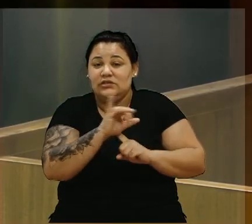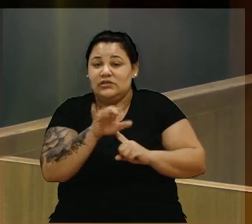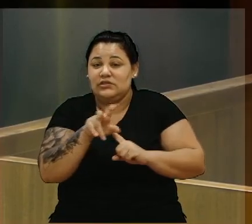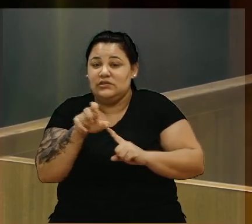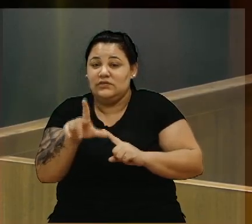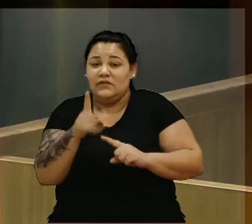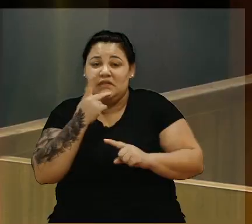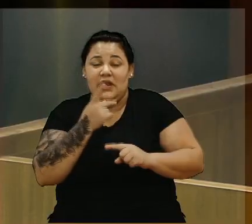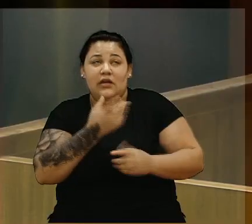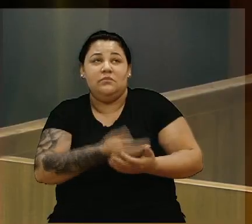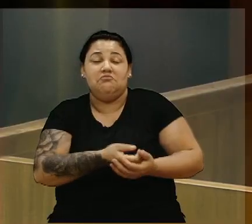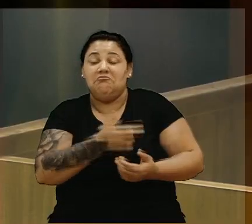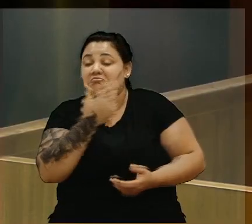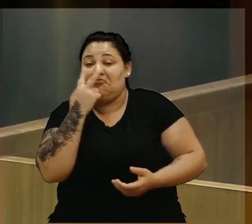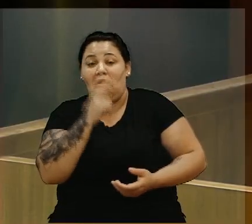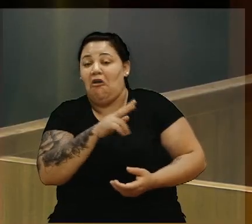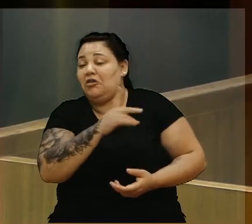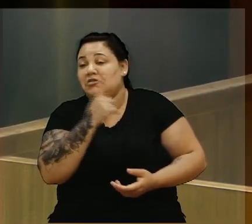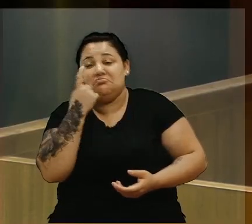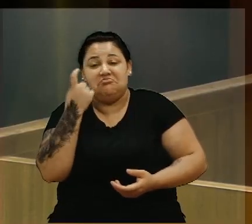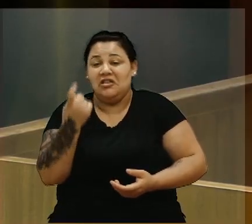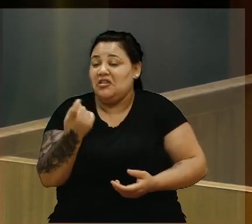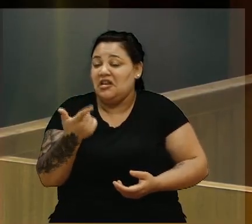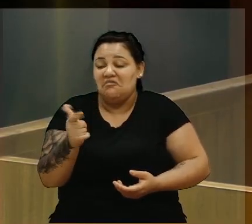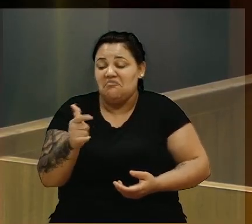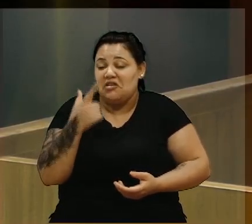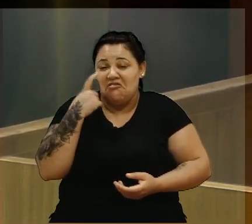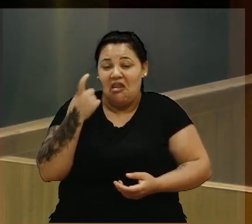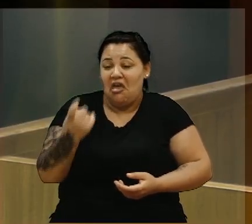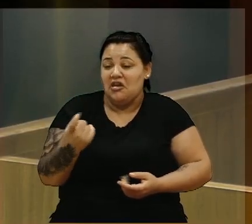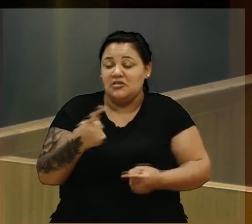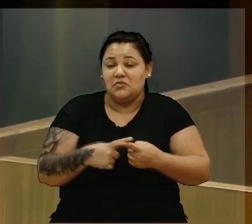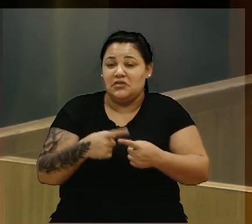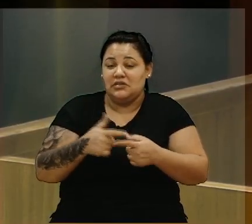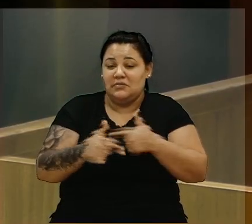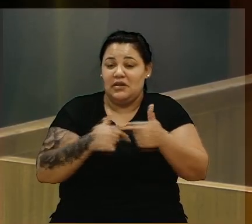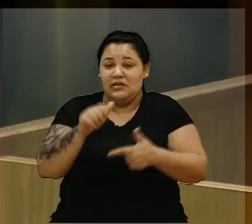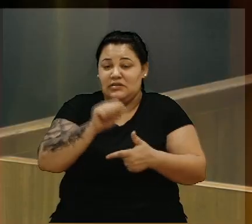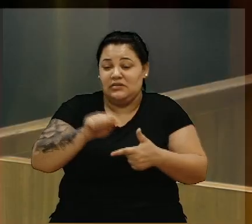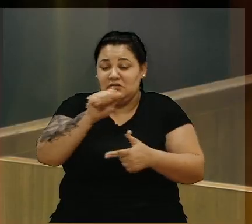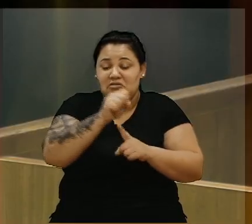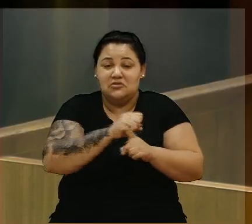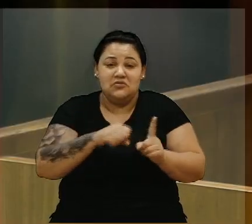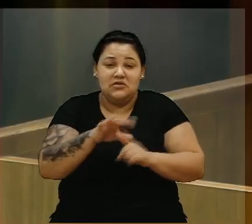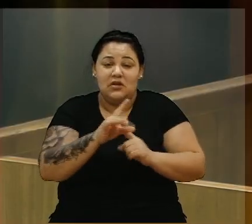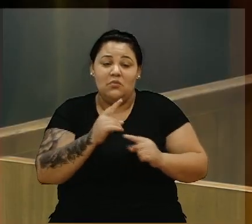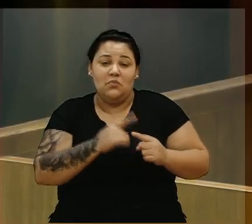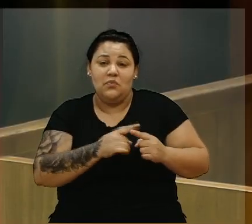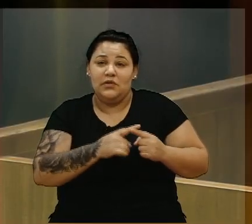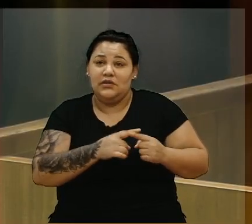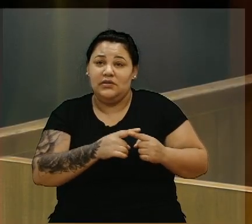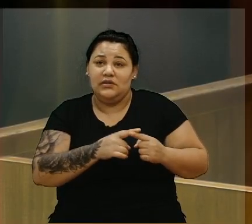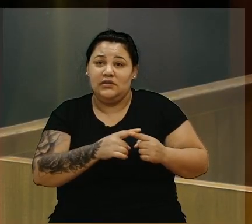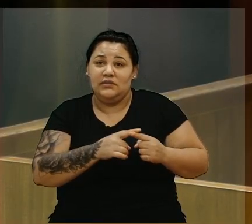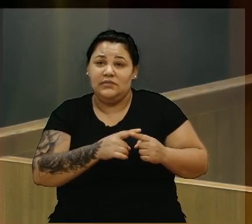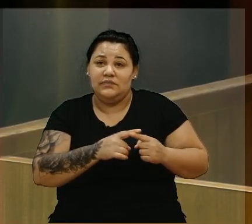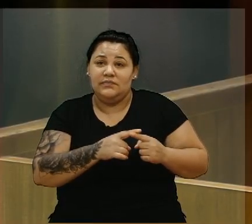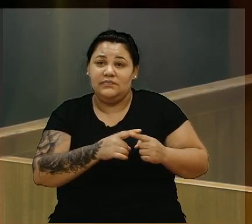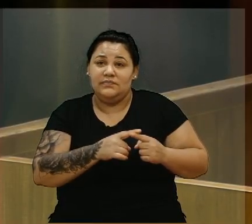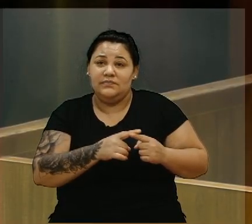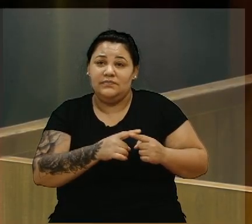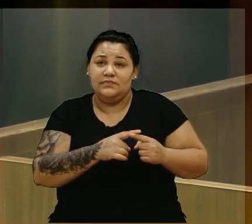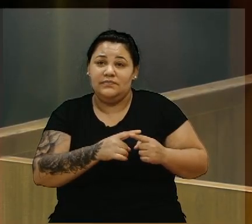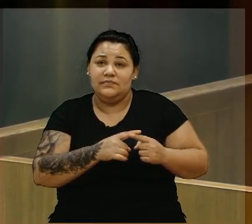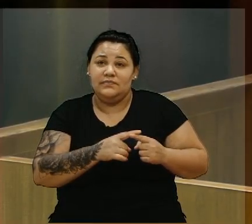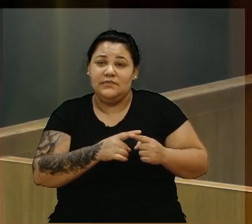vão dizer, olha, não nos interessa mais atuar nesse segmento da assistência social porque acaba onerando a entidade. Porque